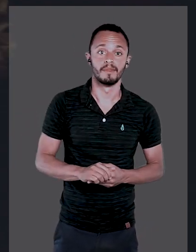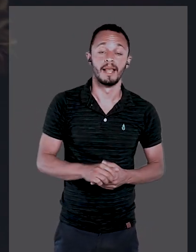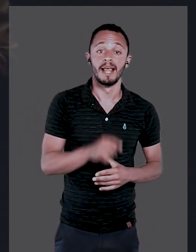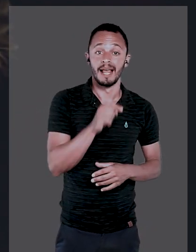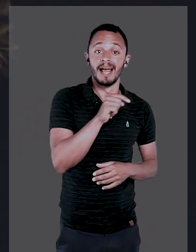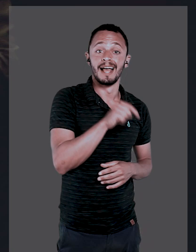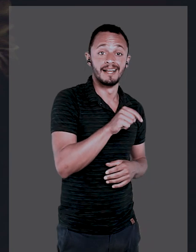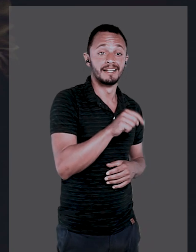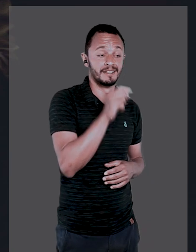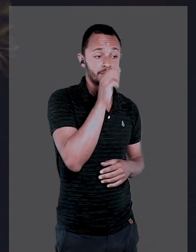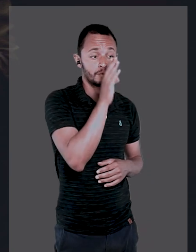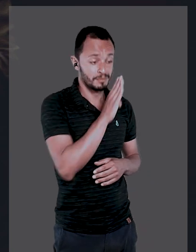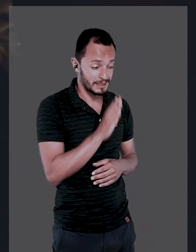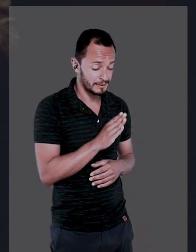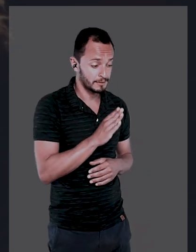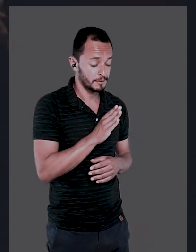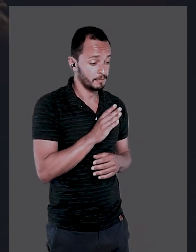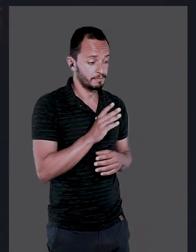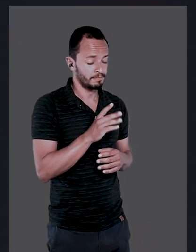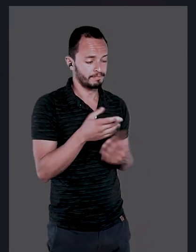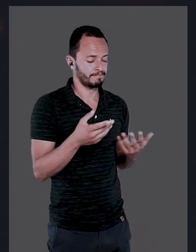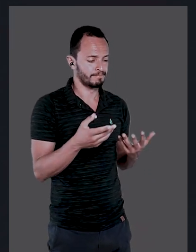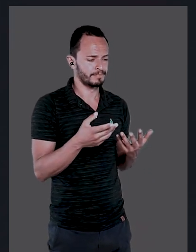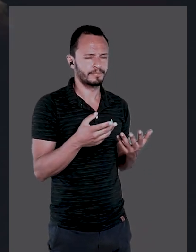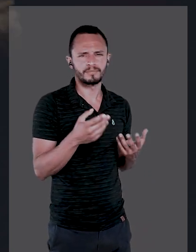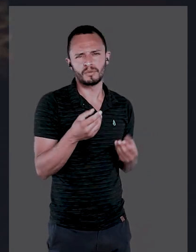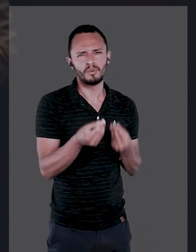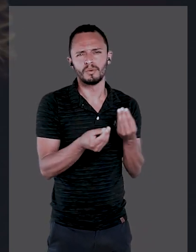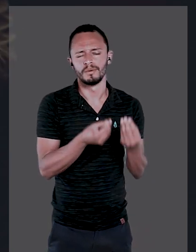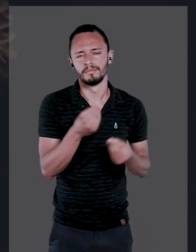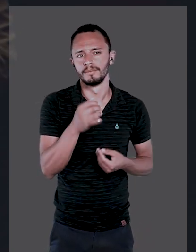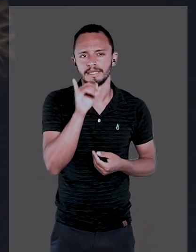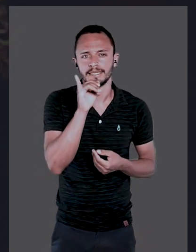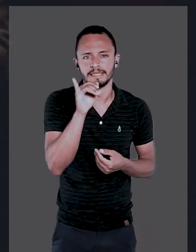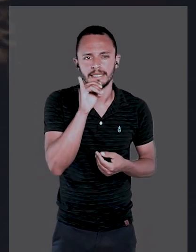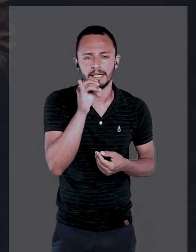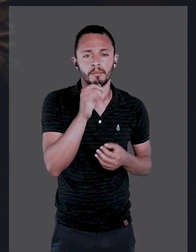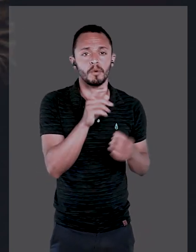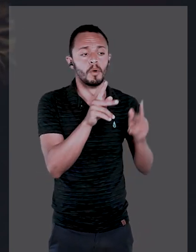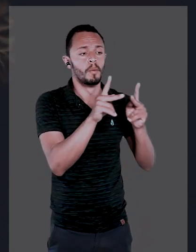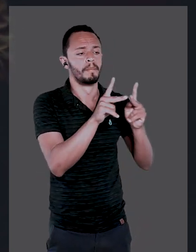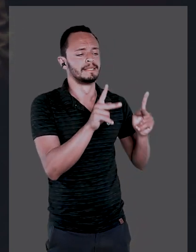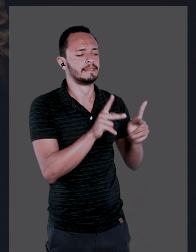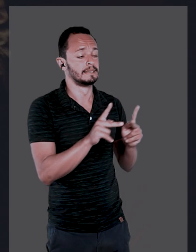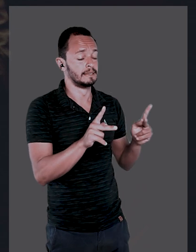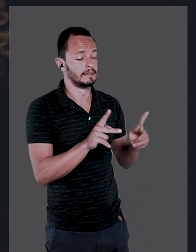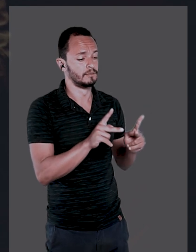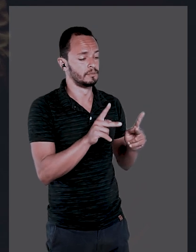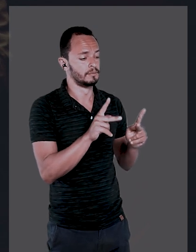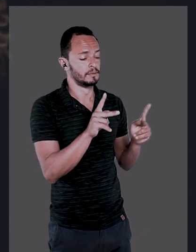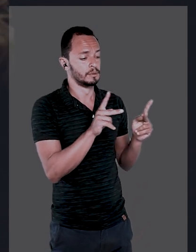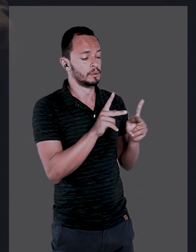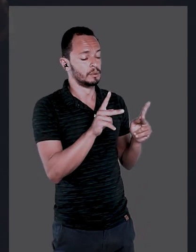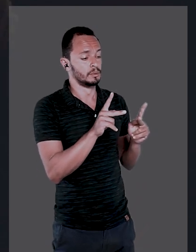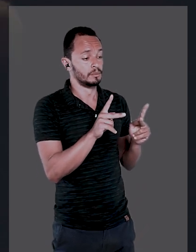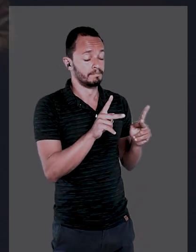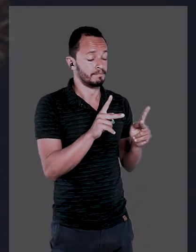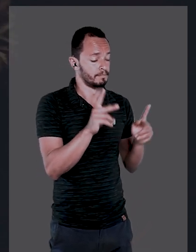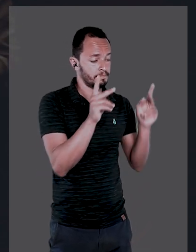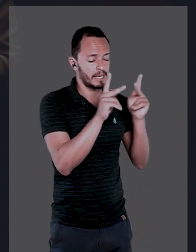nós, os que ocupam o lugar pacífico da sociedade, nos distraiamos e